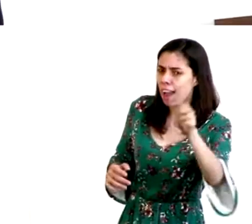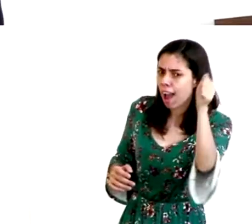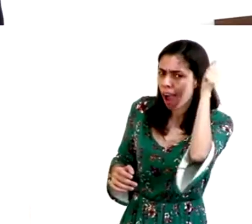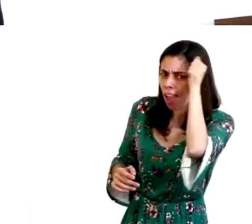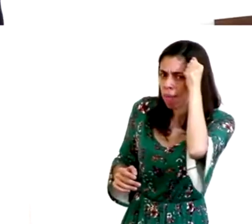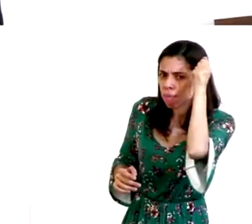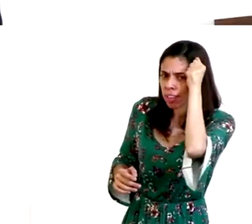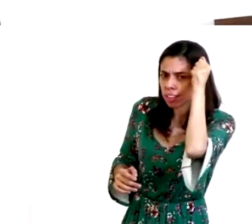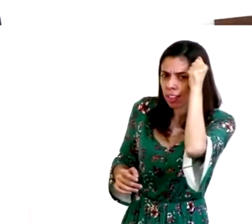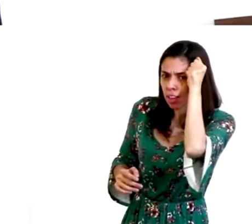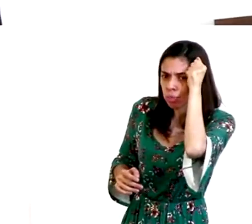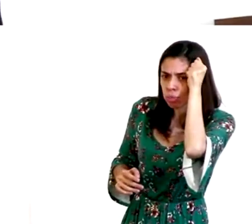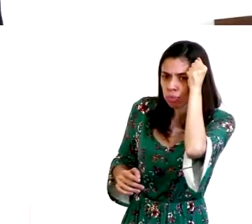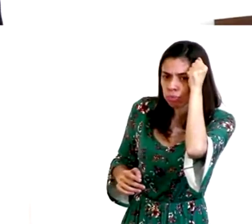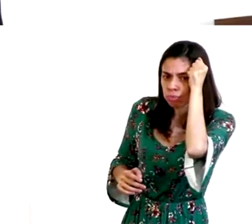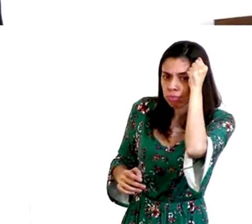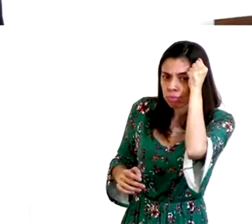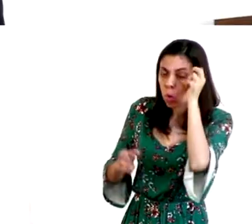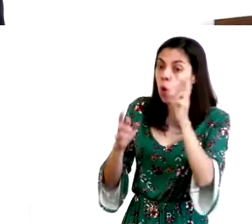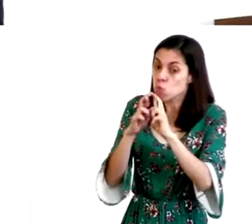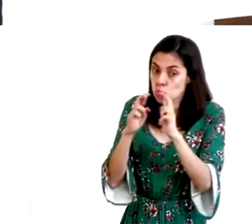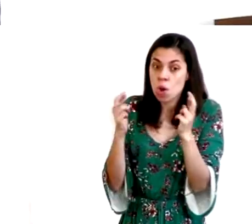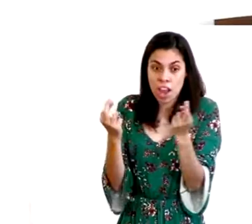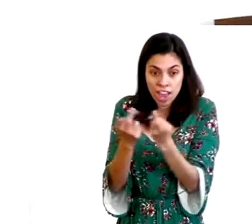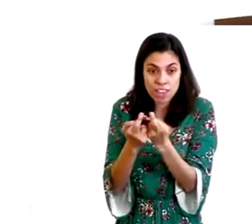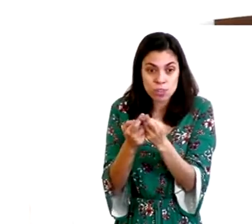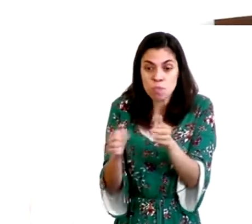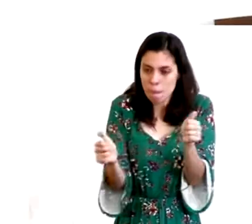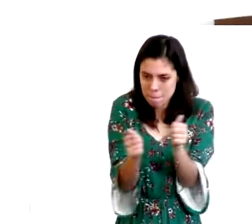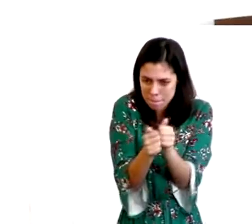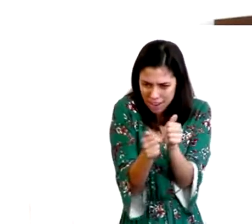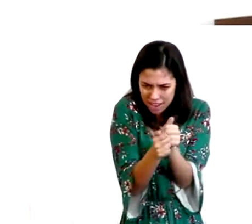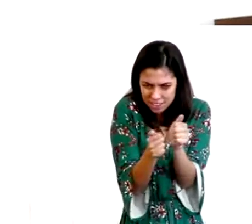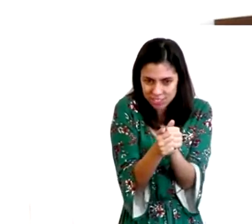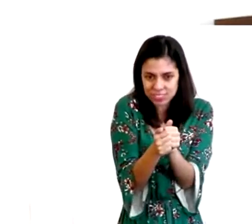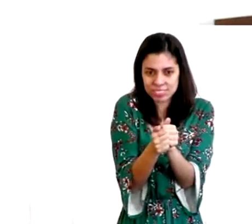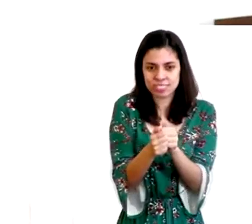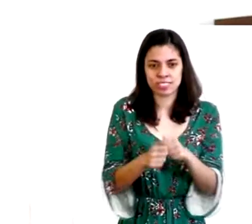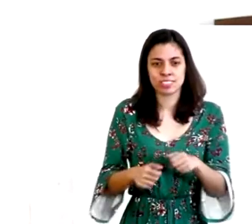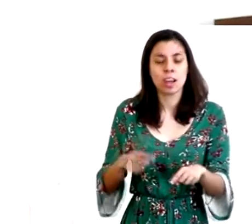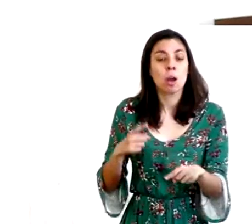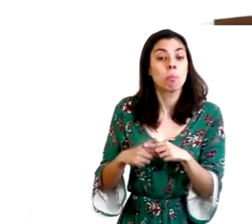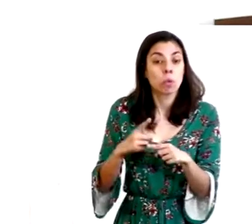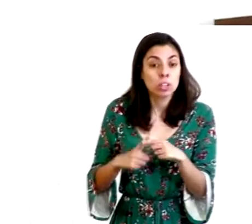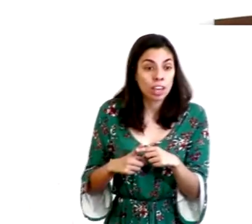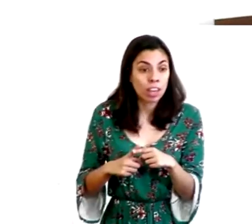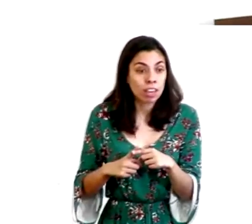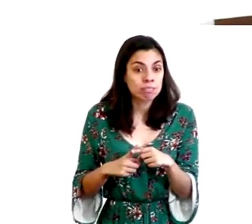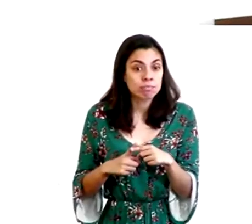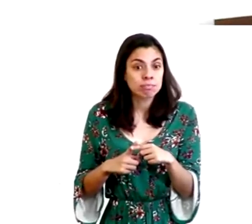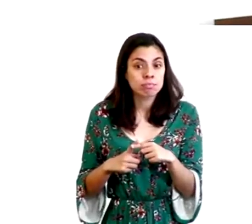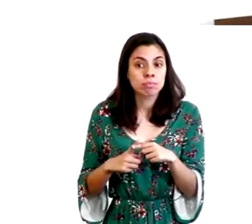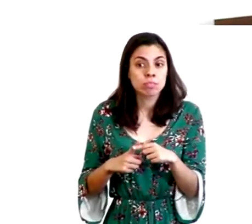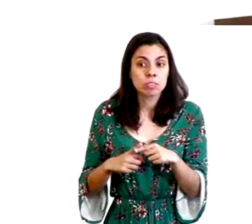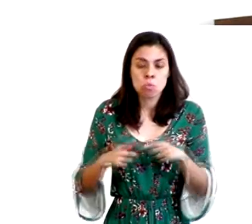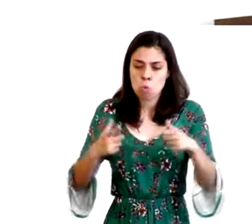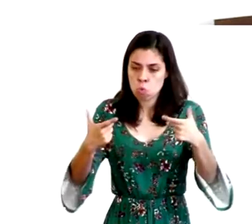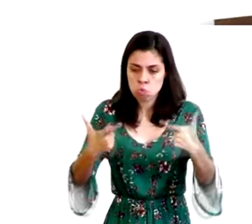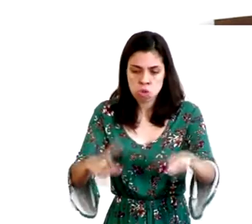fim está próximo. A mensagem que começou a ser pregada lá